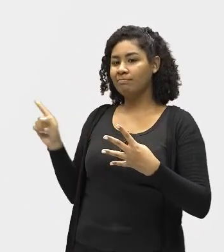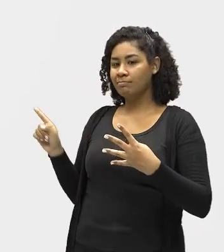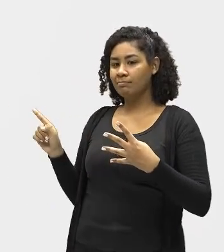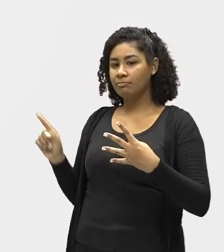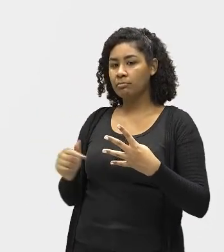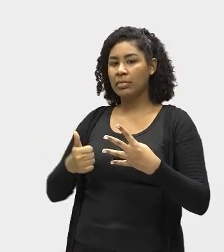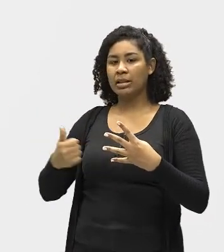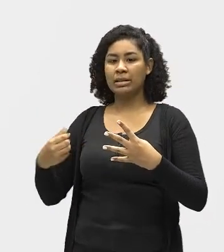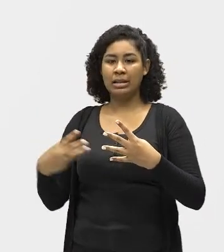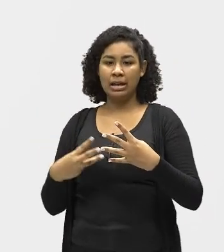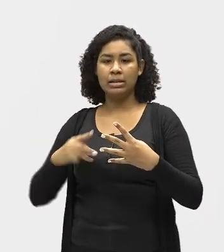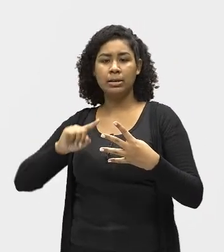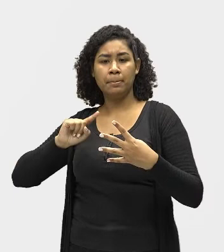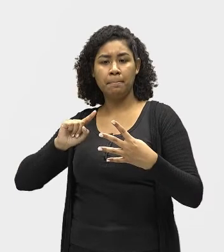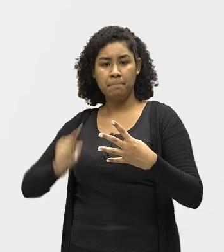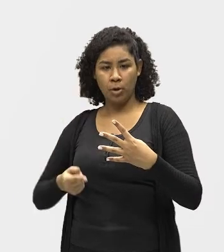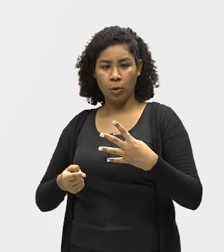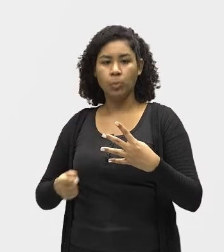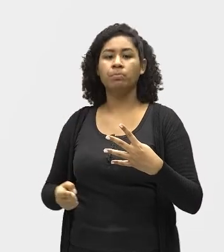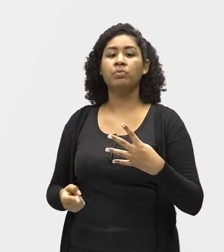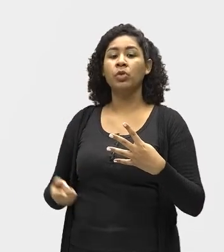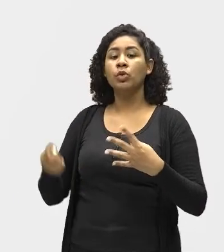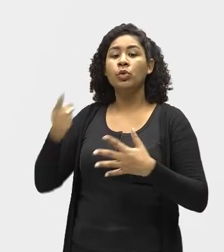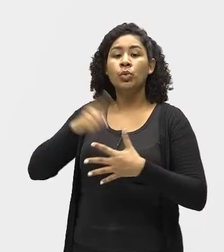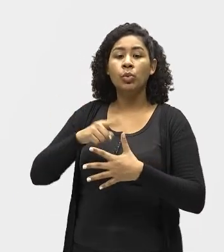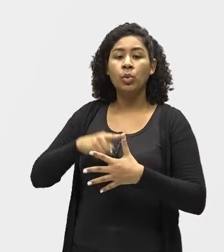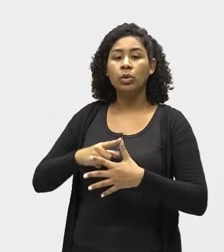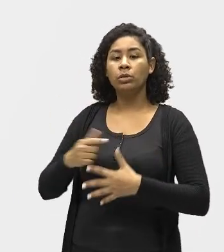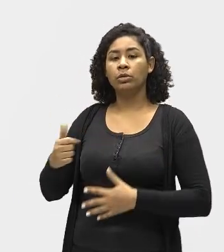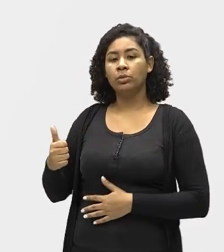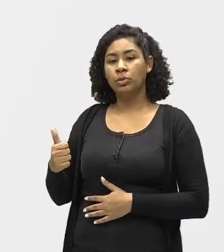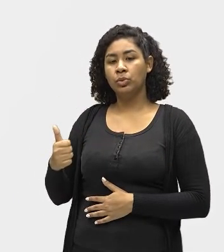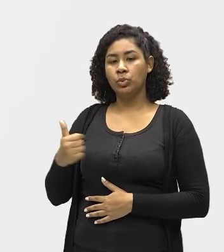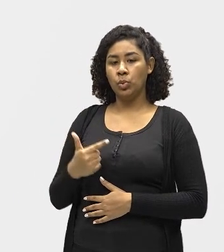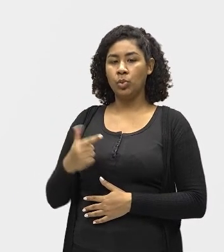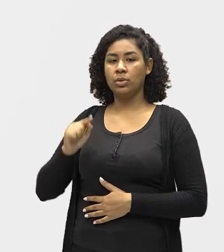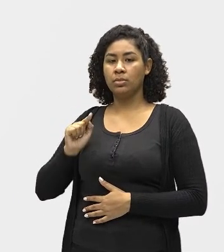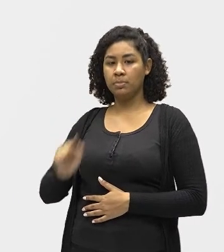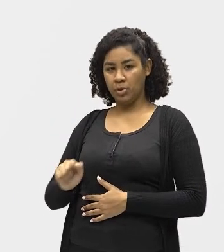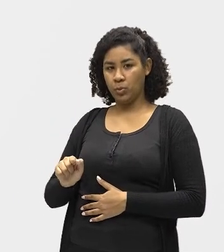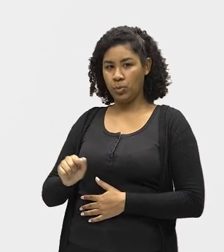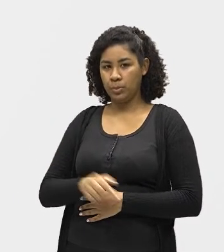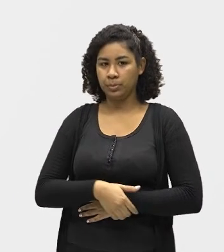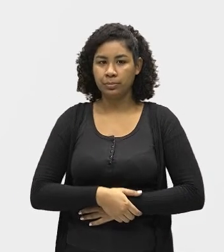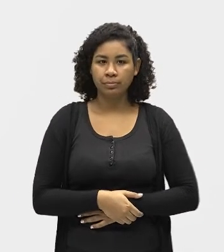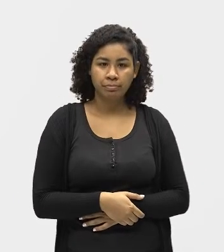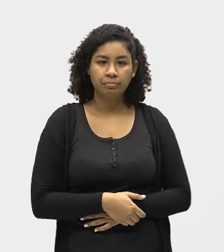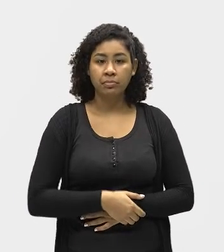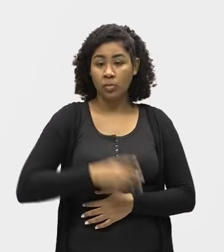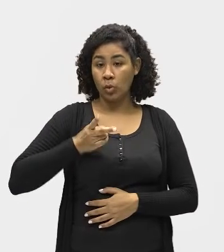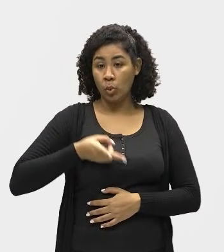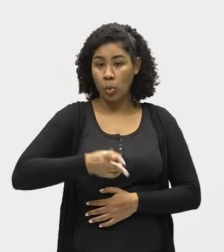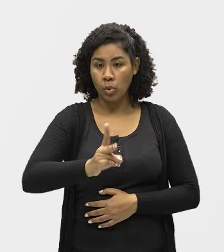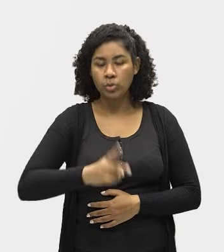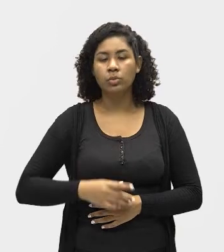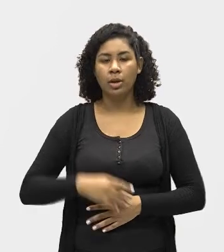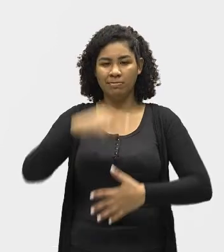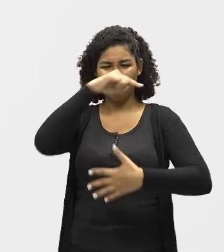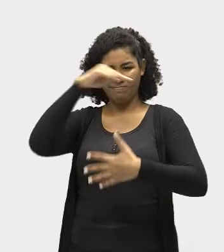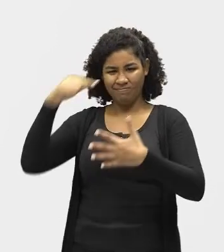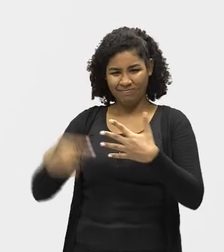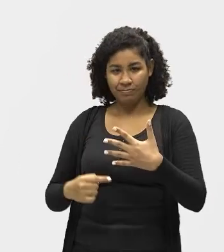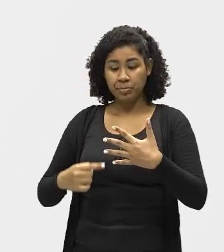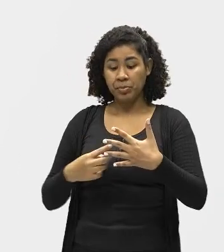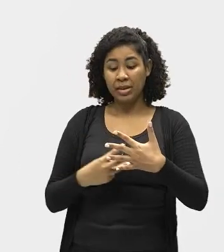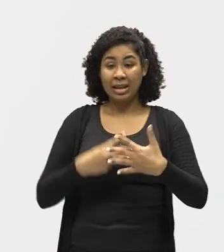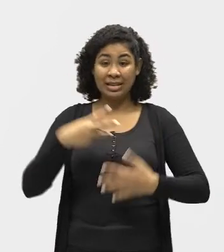com 12,7 mil. Continua o nosso texto. Dessas 5, 3,